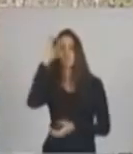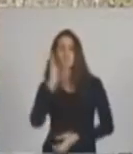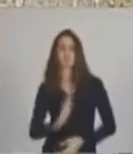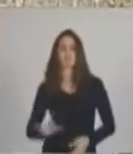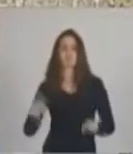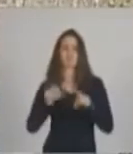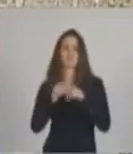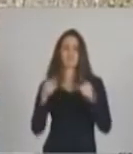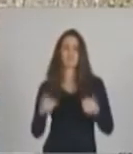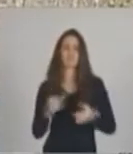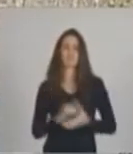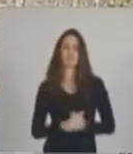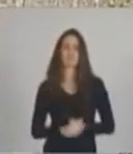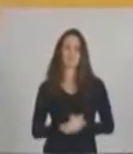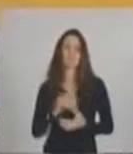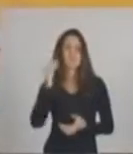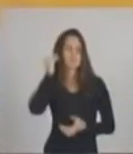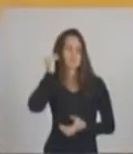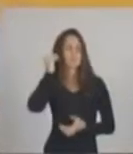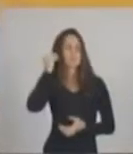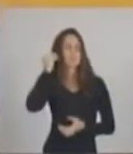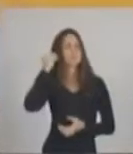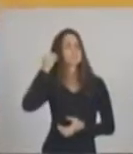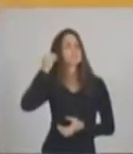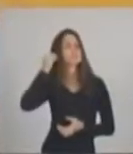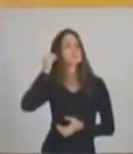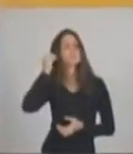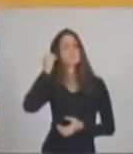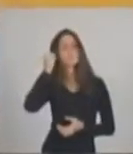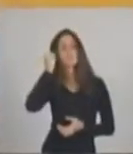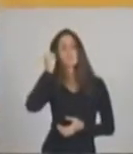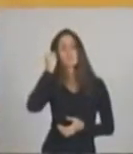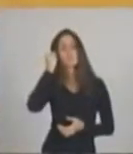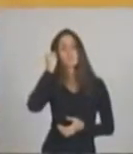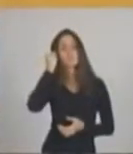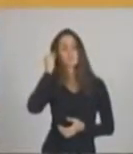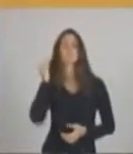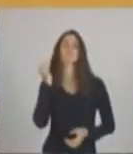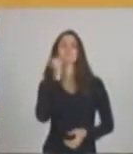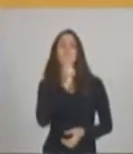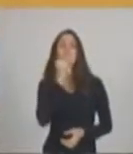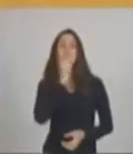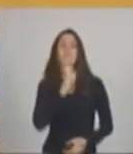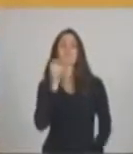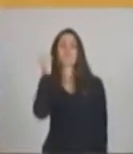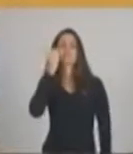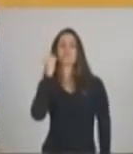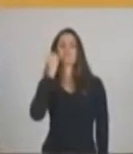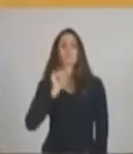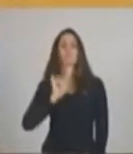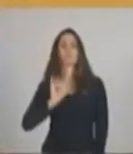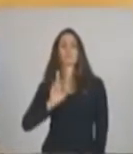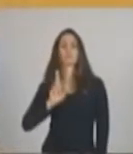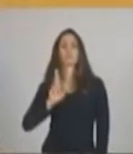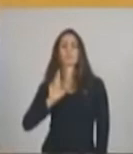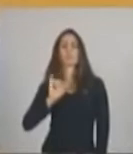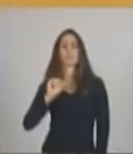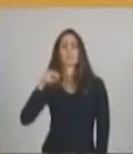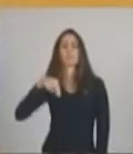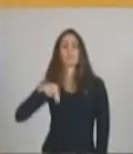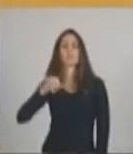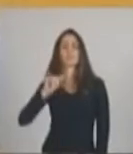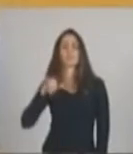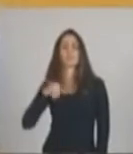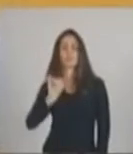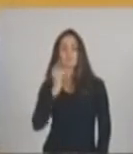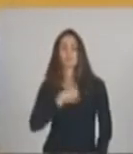Com a palavra, deputada Irine Lopes. Logo depois, quem está pedindo a palavra, por favor? Deputado Freitas, é. Ok,